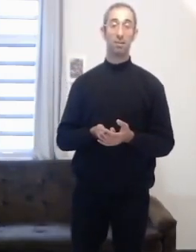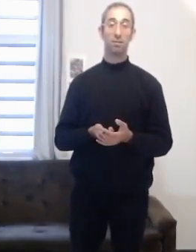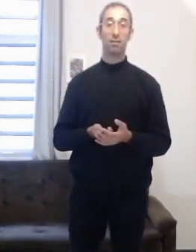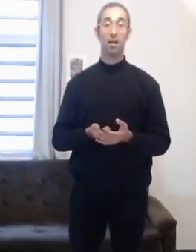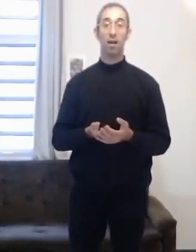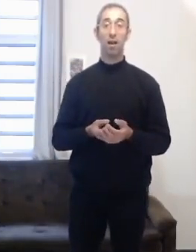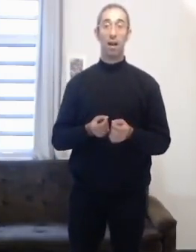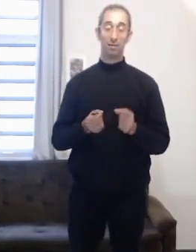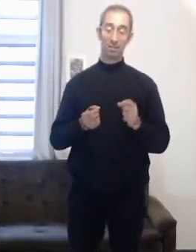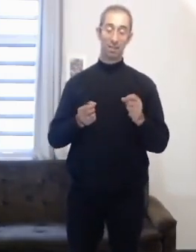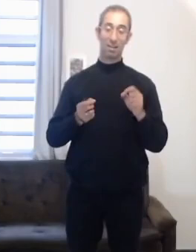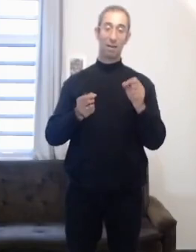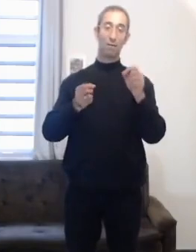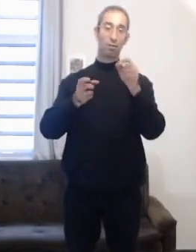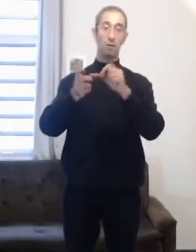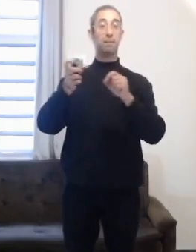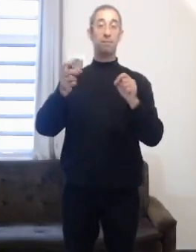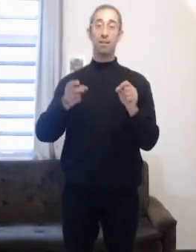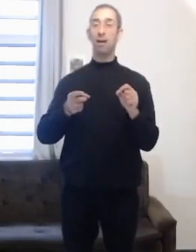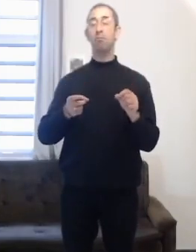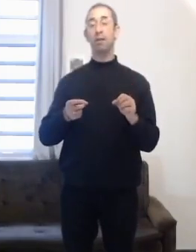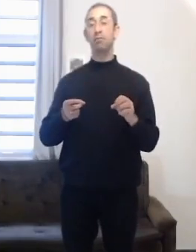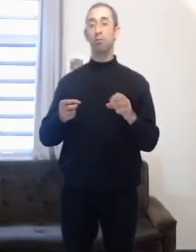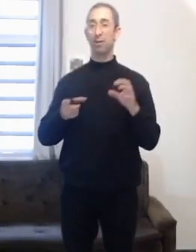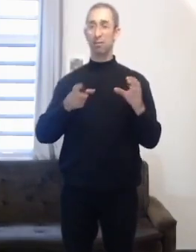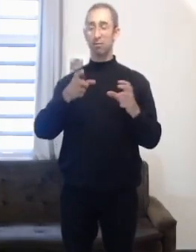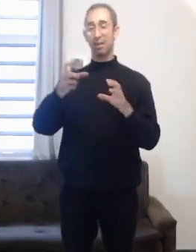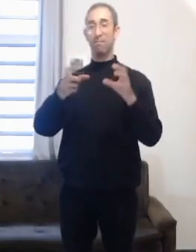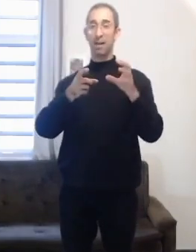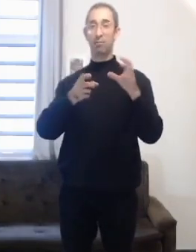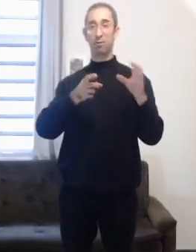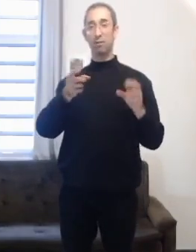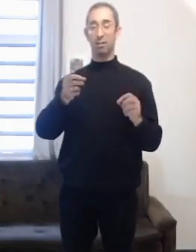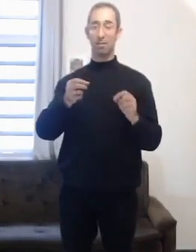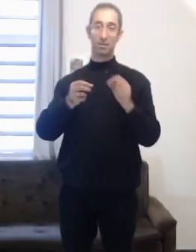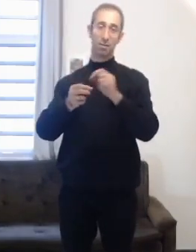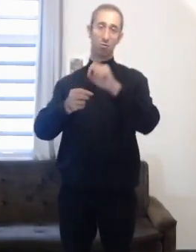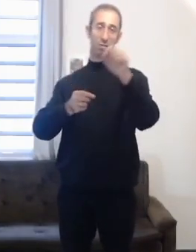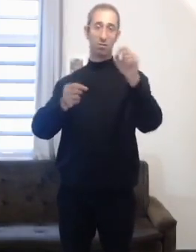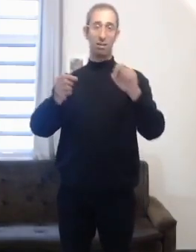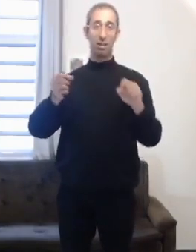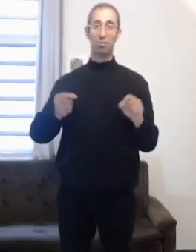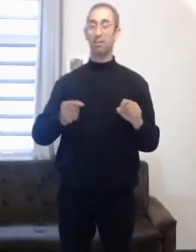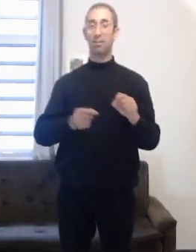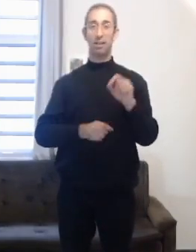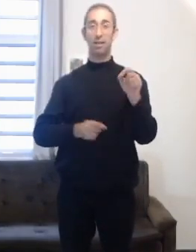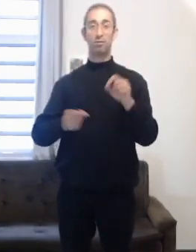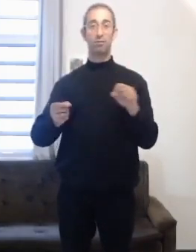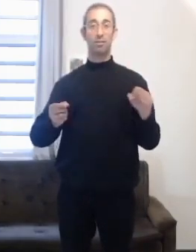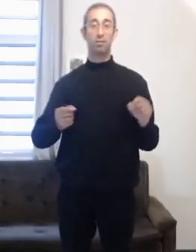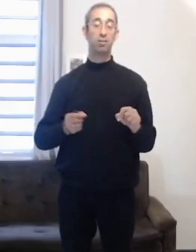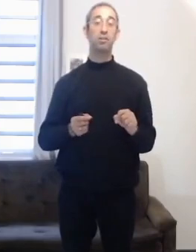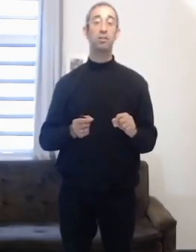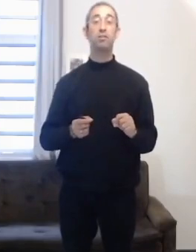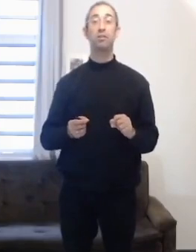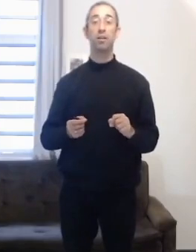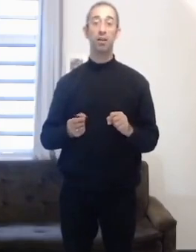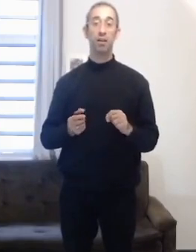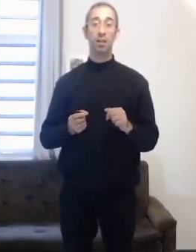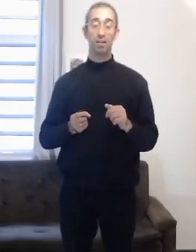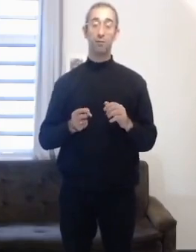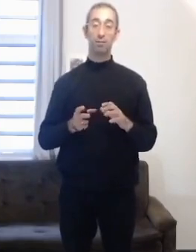de pesquisa, é vocês tentarem fazer um mapa mental mesmo. Quais são os elementos que você está pesquisando, quais são as relações entre eles, com